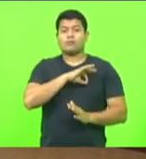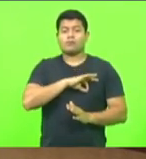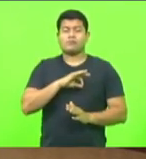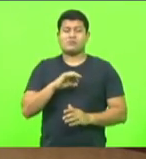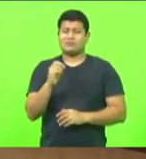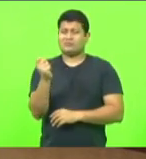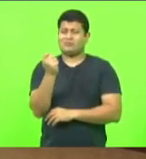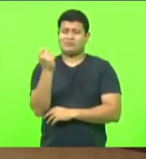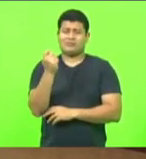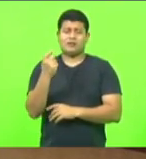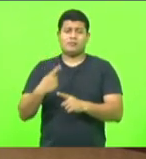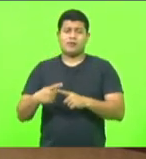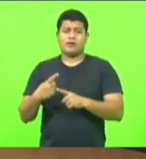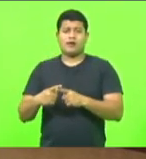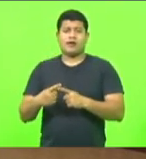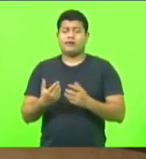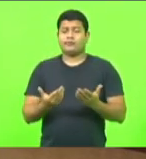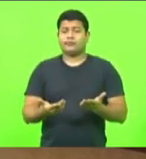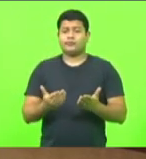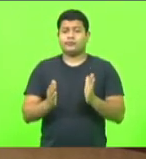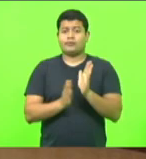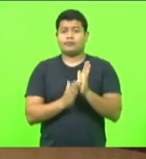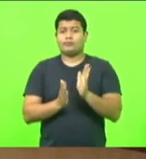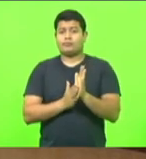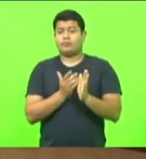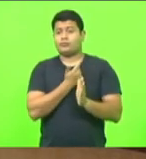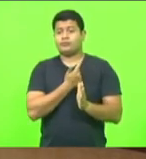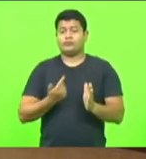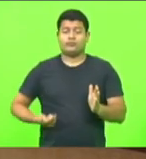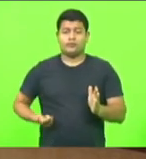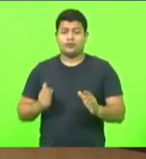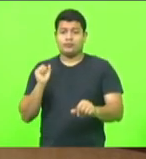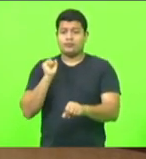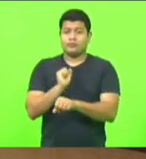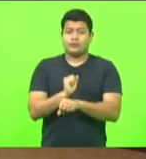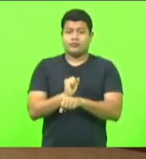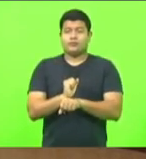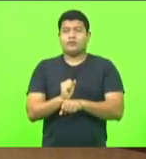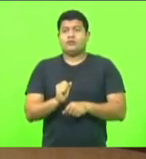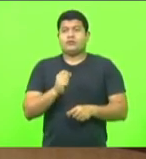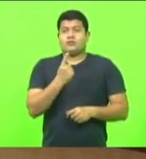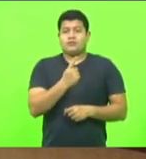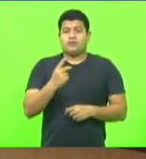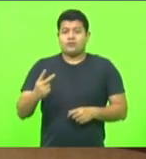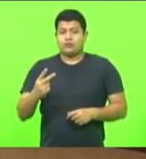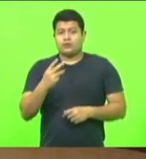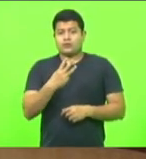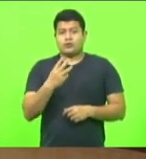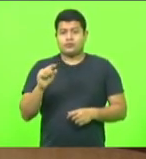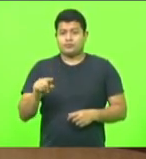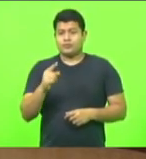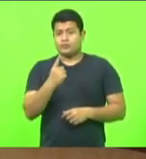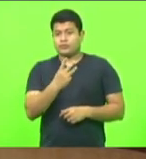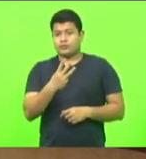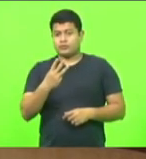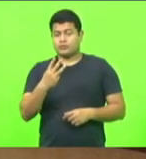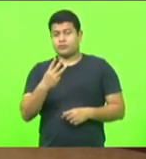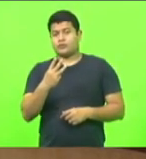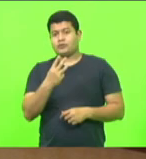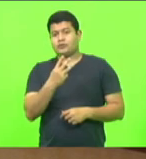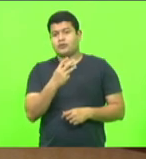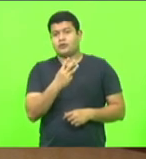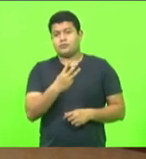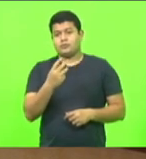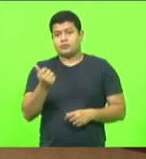do governo congelou a progressão dos níveis 1 e 2, R$ 3.100 e R$ 3.200, respectivamente. Com isso,